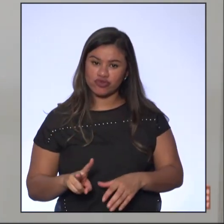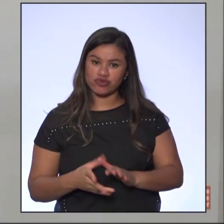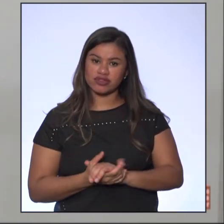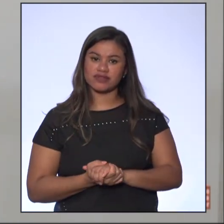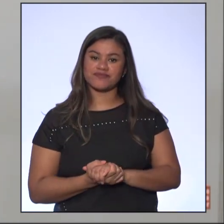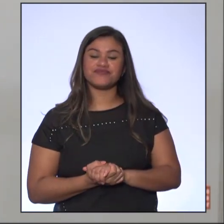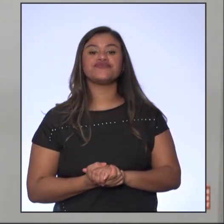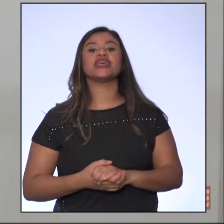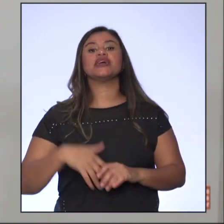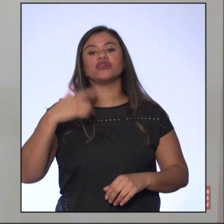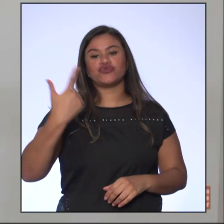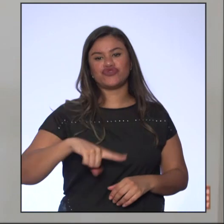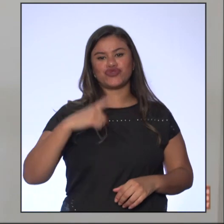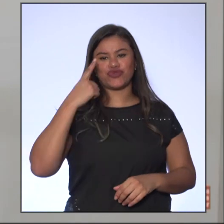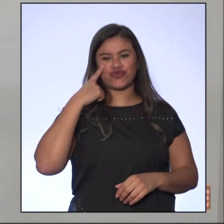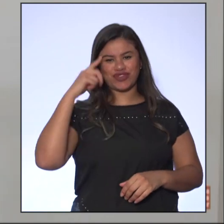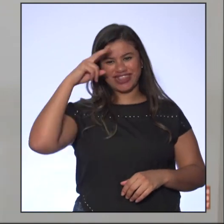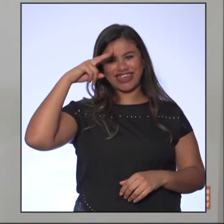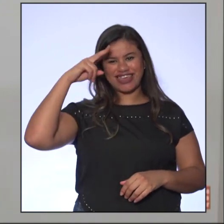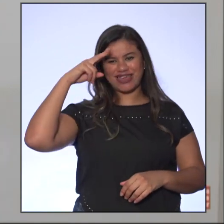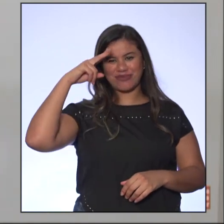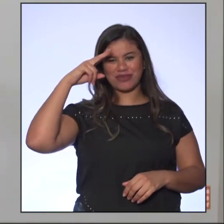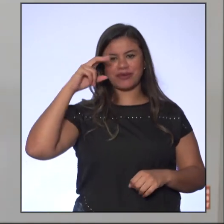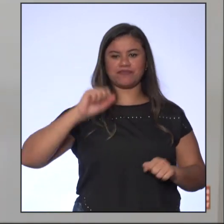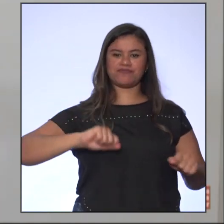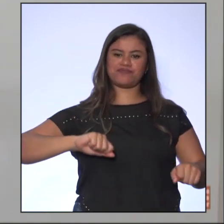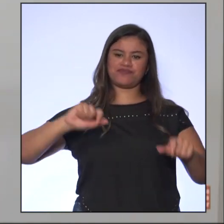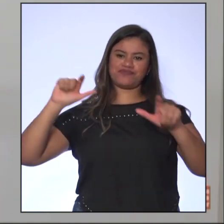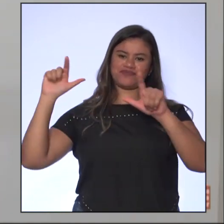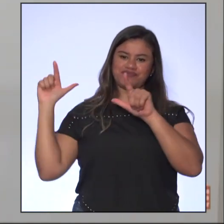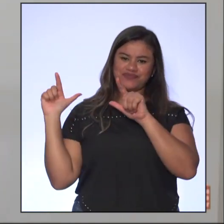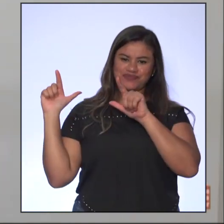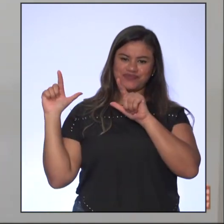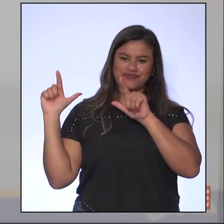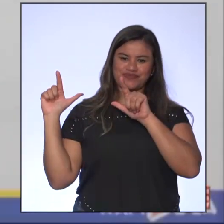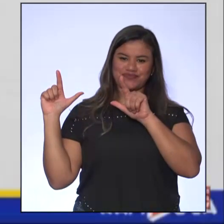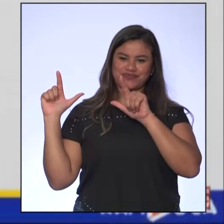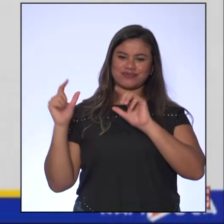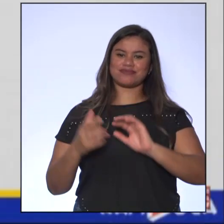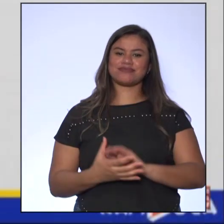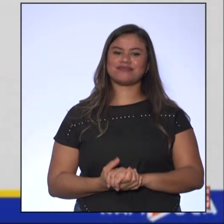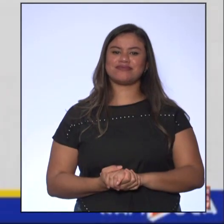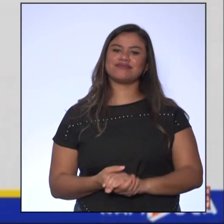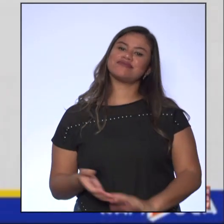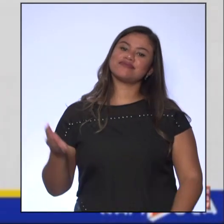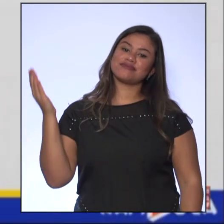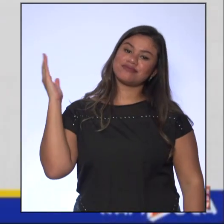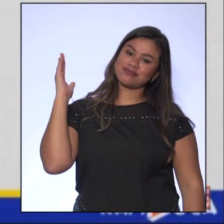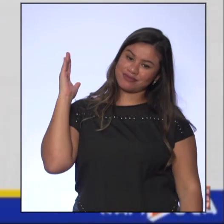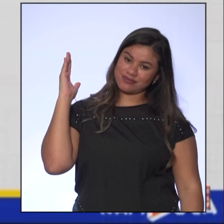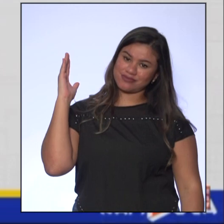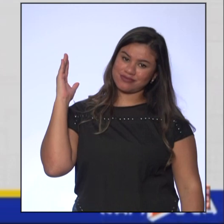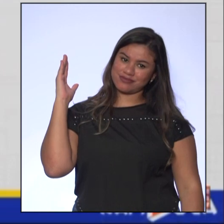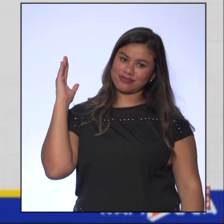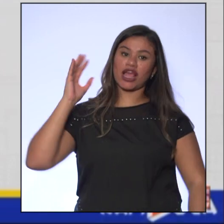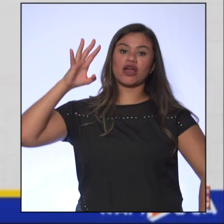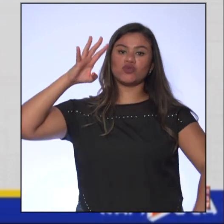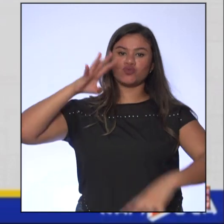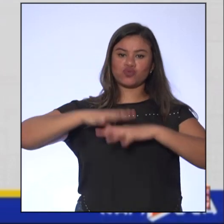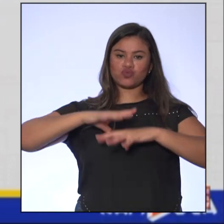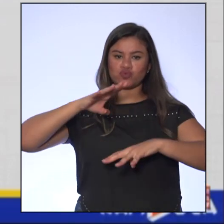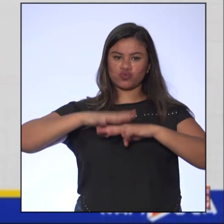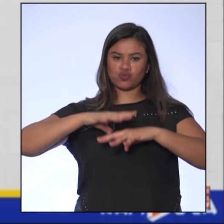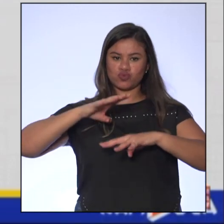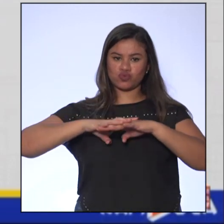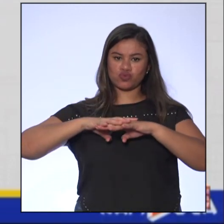aquela questão que eu coloquei? Volta lá naquele slide lá. Vamos lá na tela. Para calcular a média